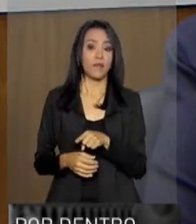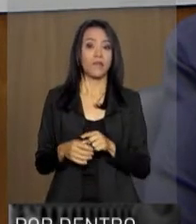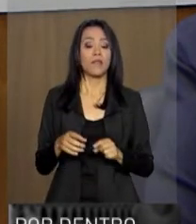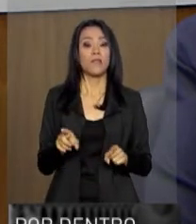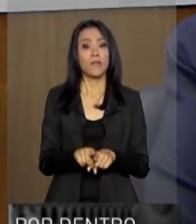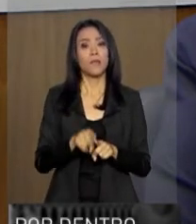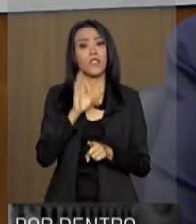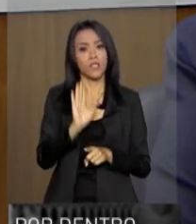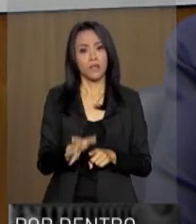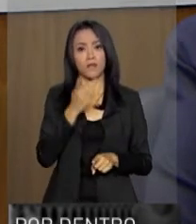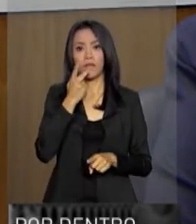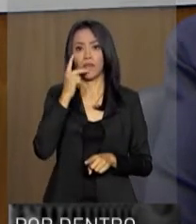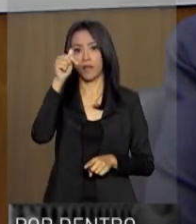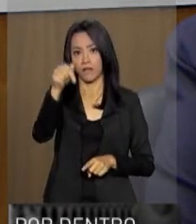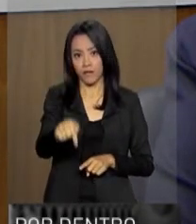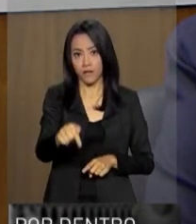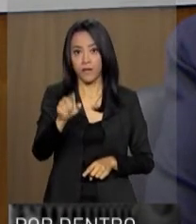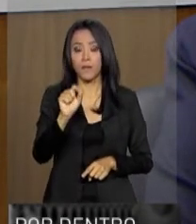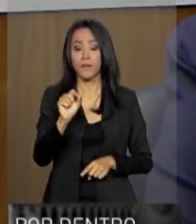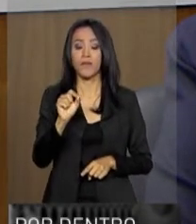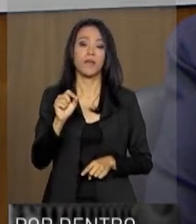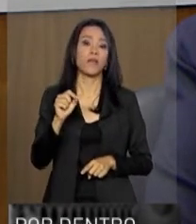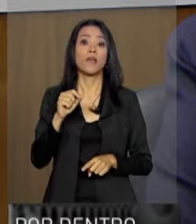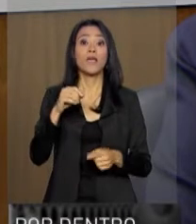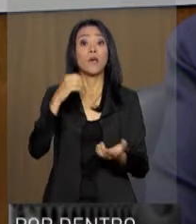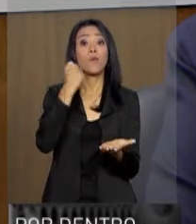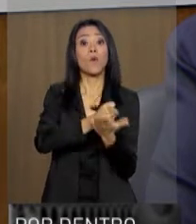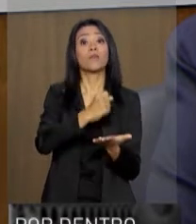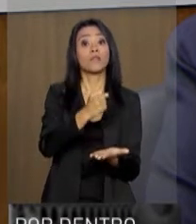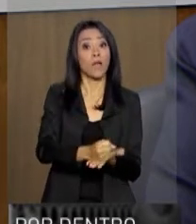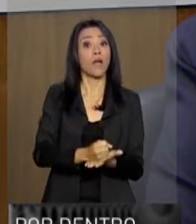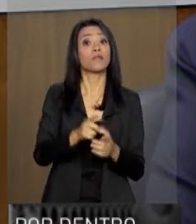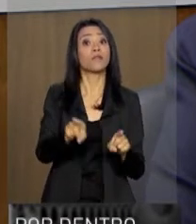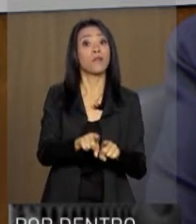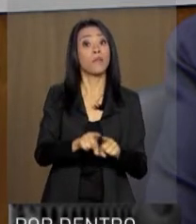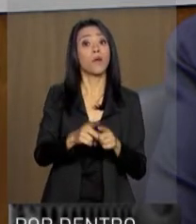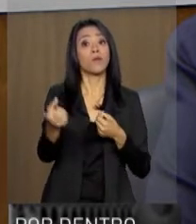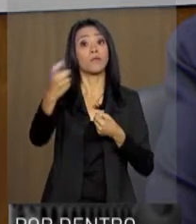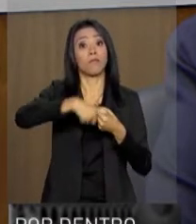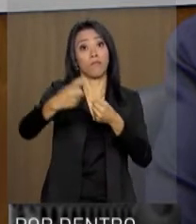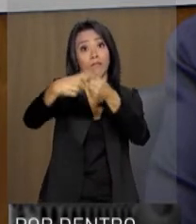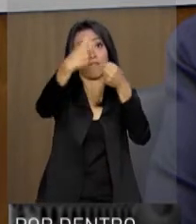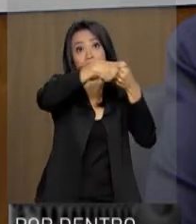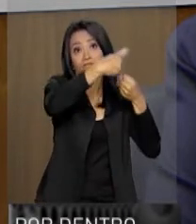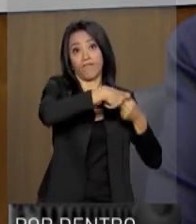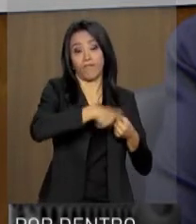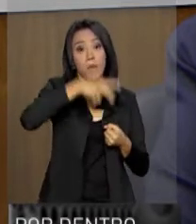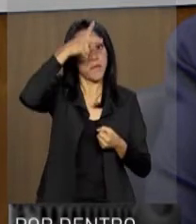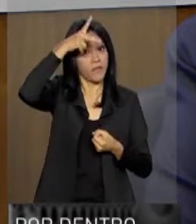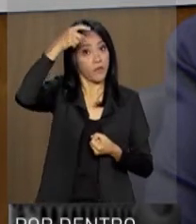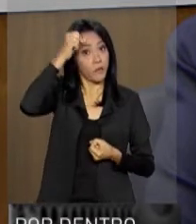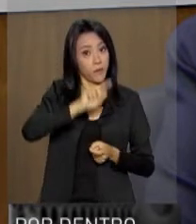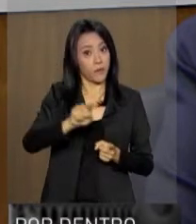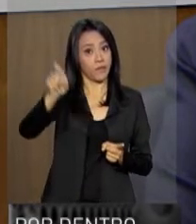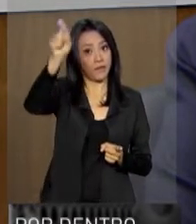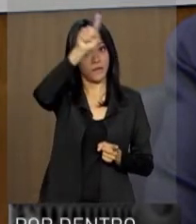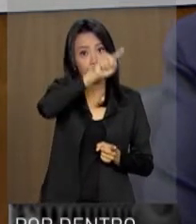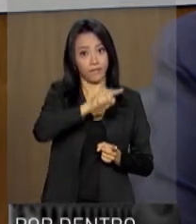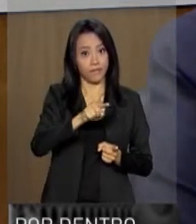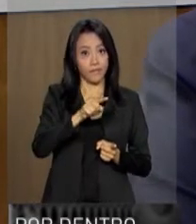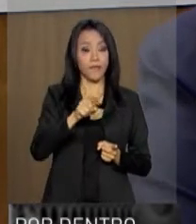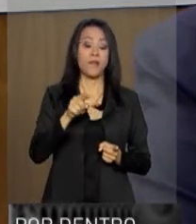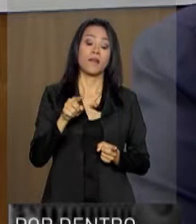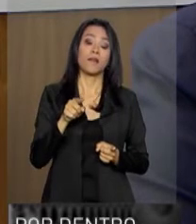foi dito uma relação contratual com as prefeituras conforme contrato já assinado vale registrar